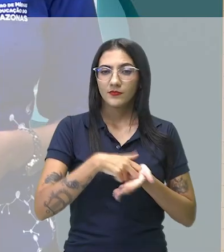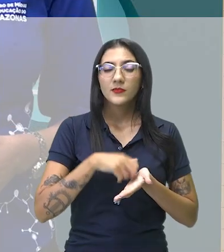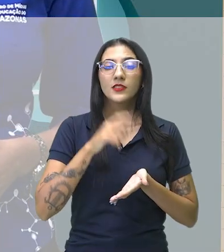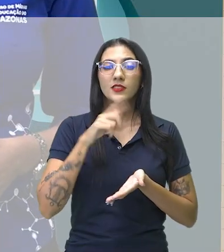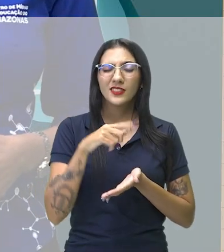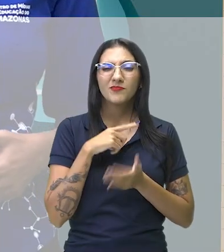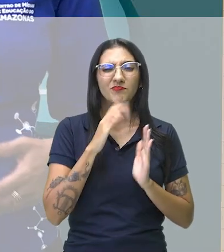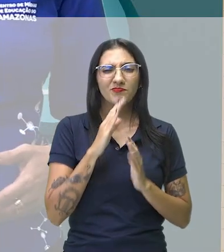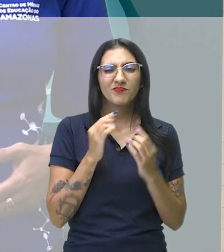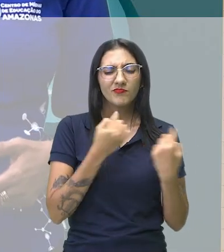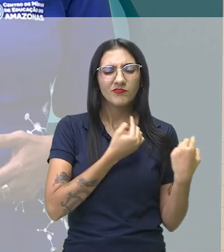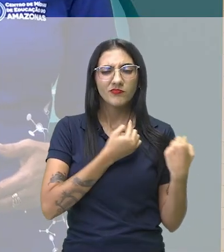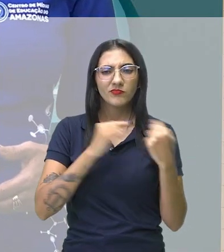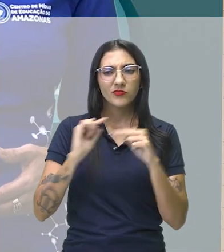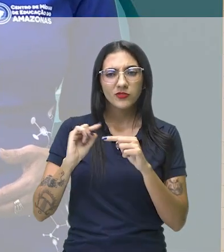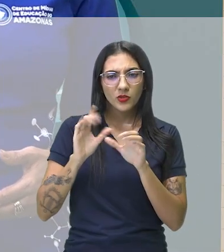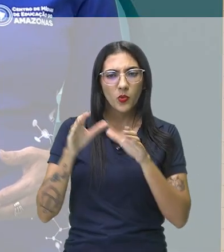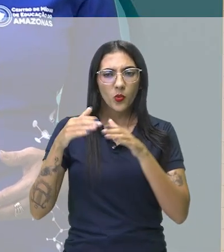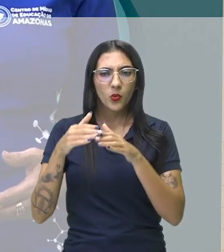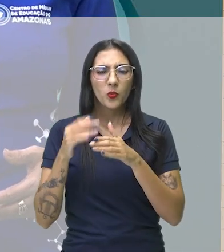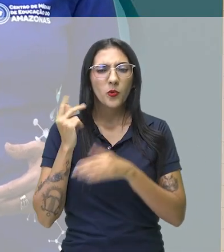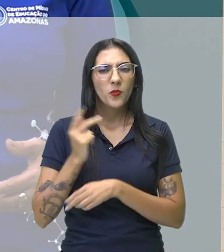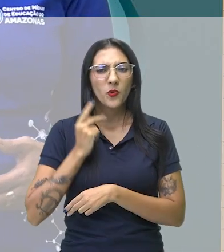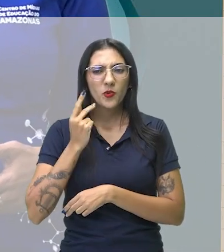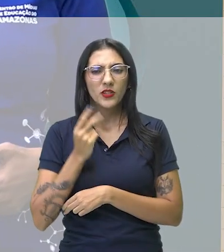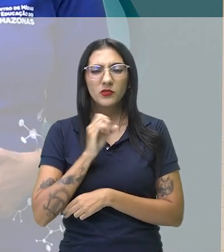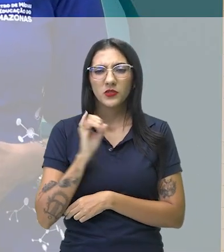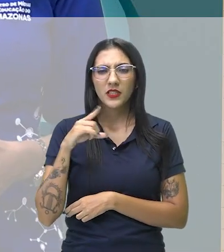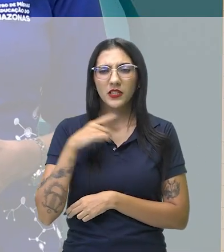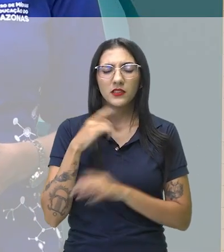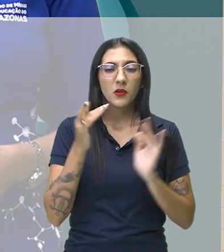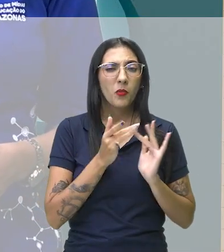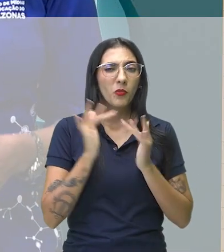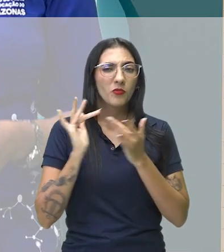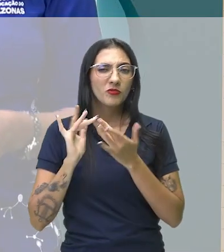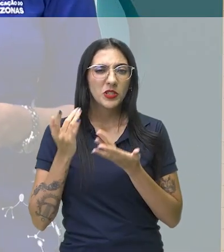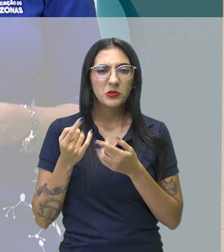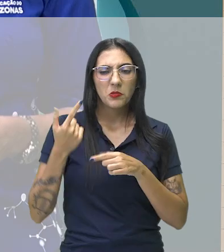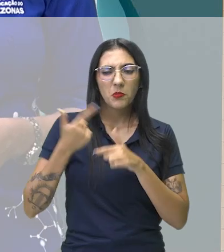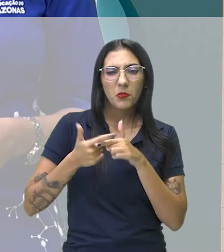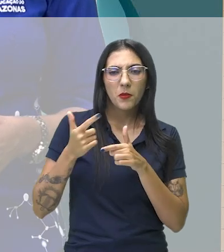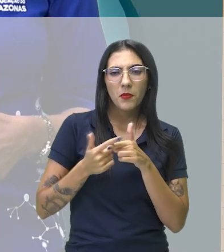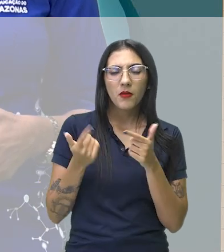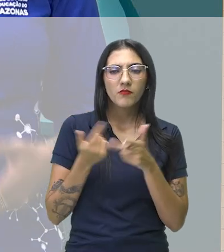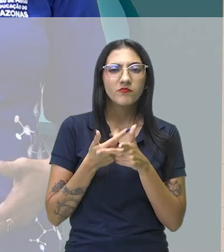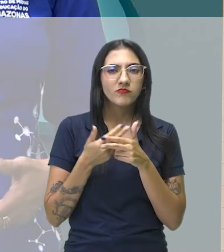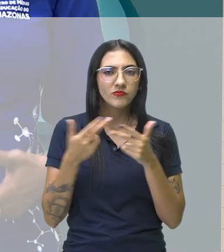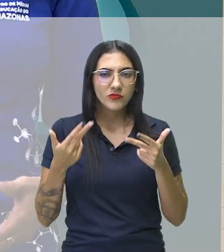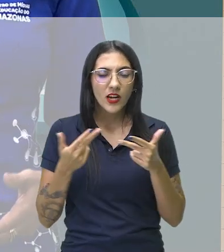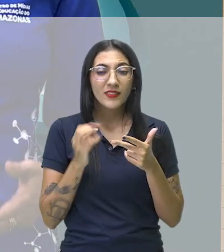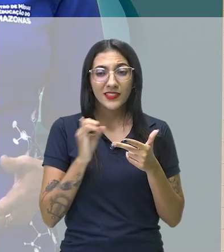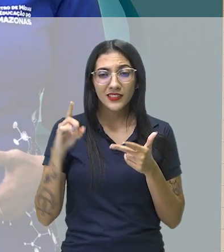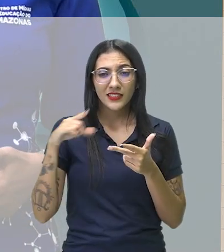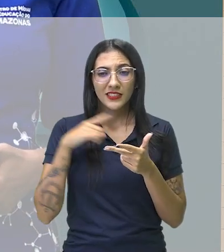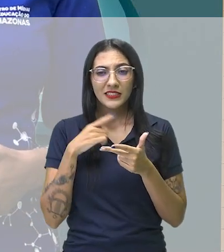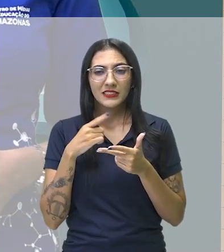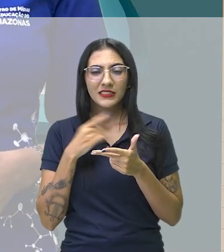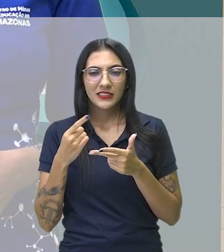e artistas com mensagens políticas e contestatórias eram vítimas